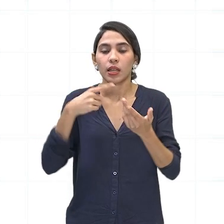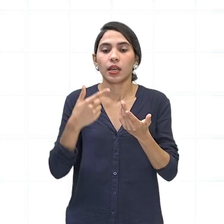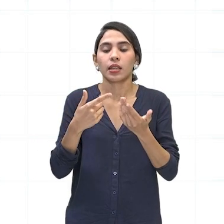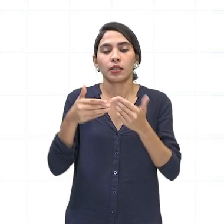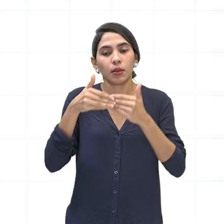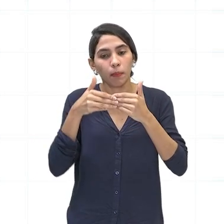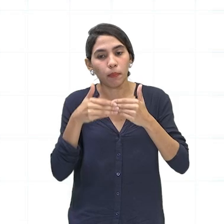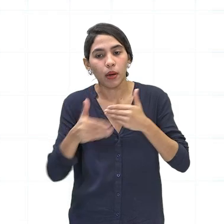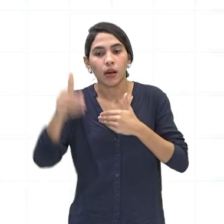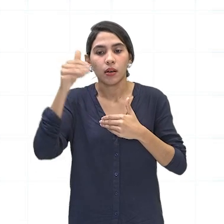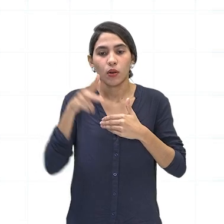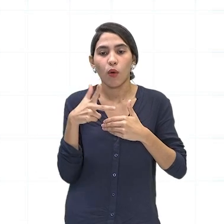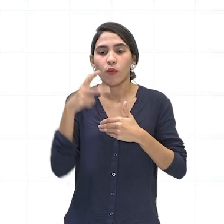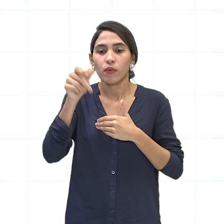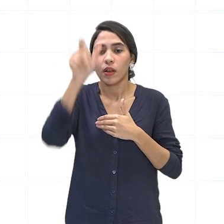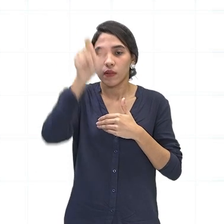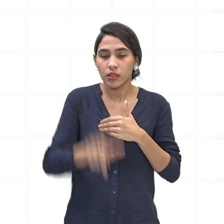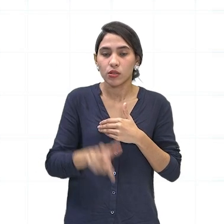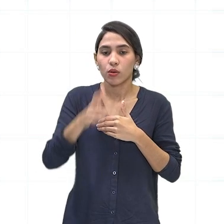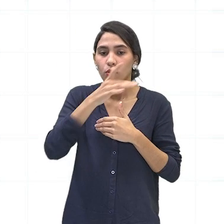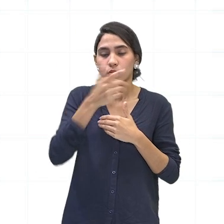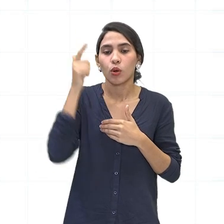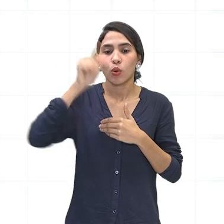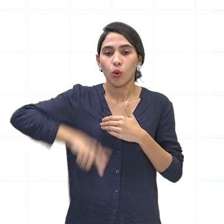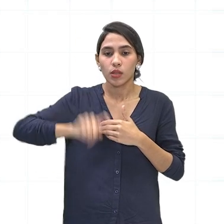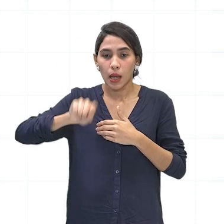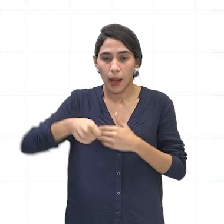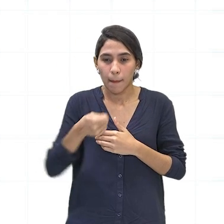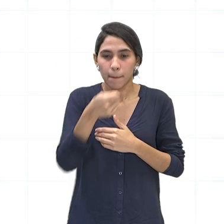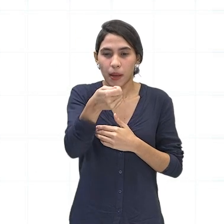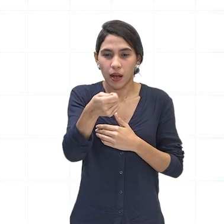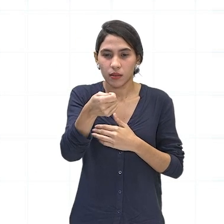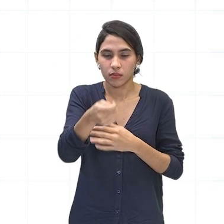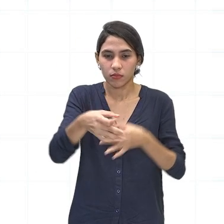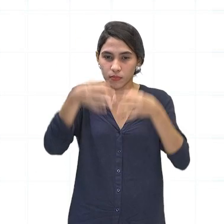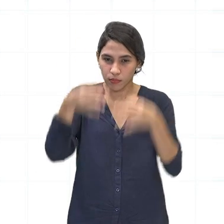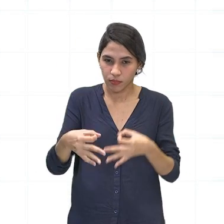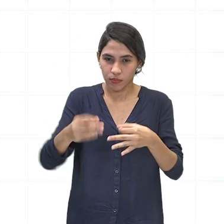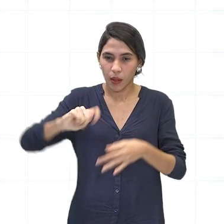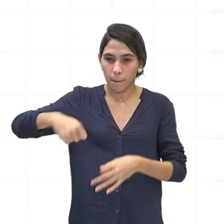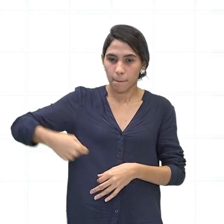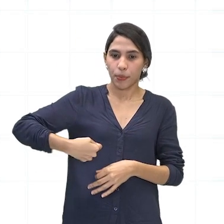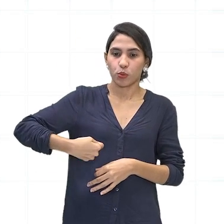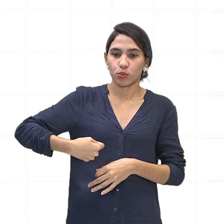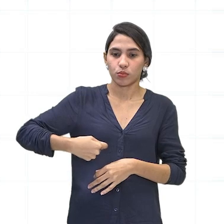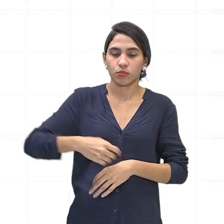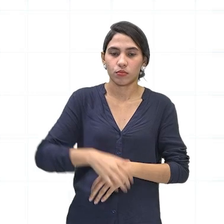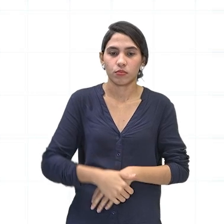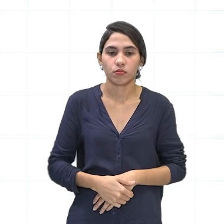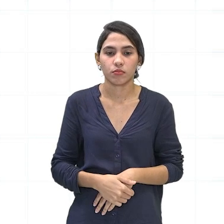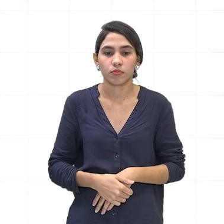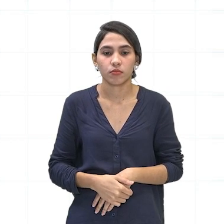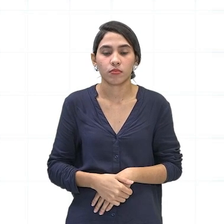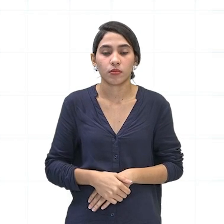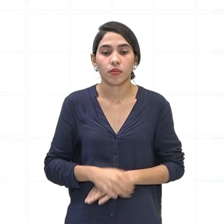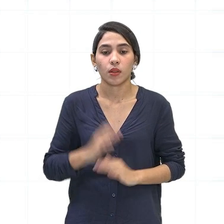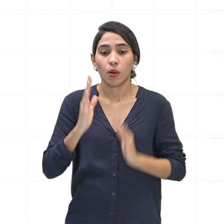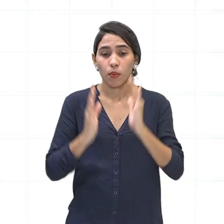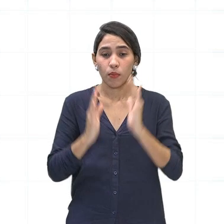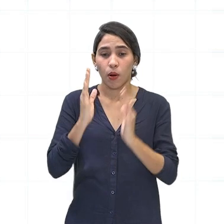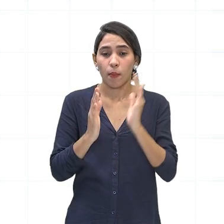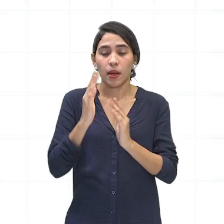O vencedor será aquele que aplicar o primeiro golpe perfeito, tá? Lembrando que, durante ali a